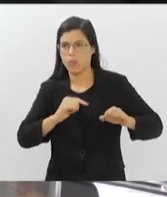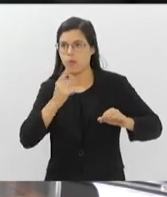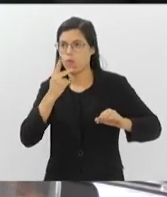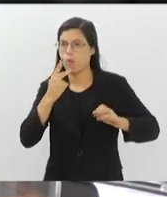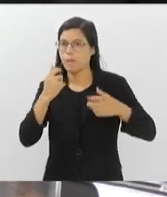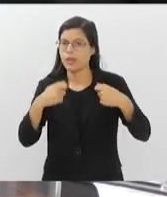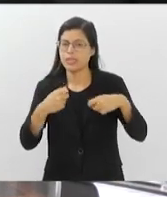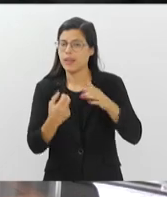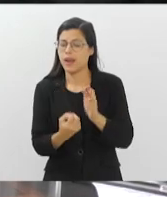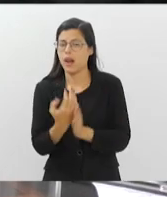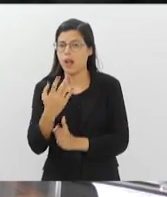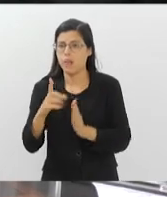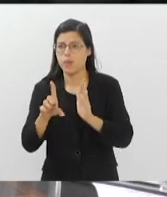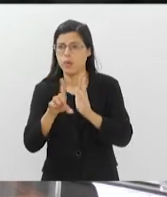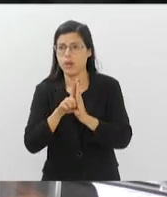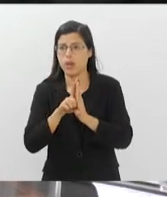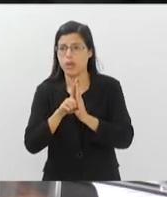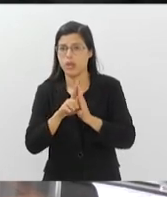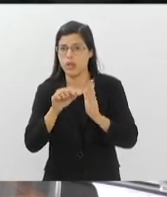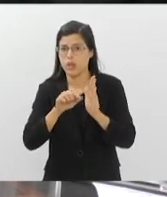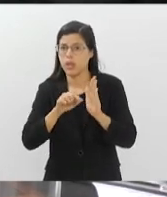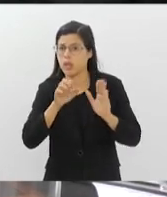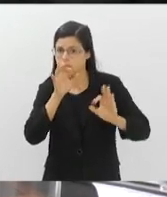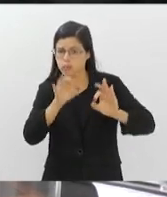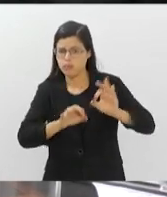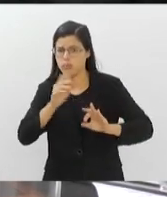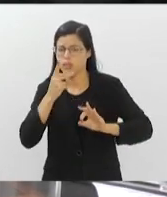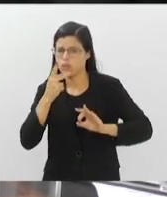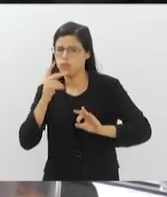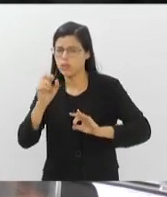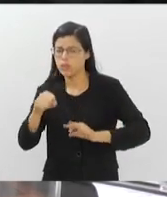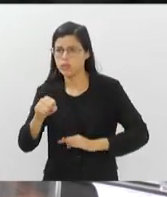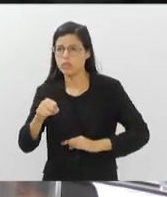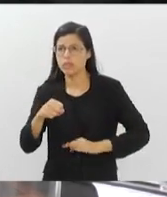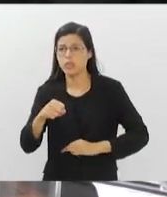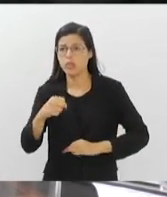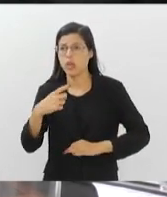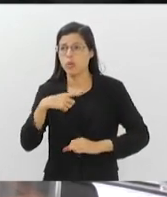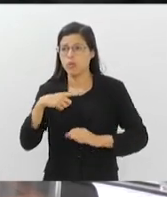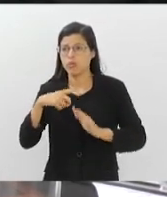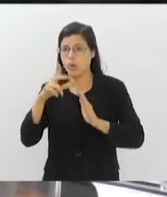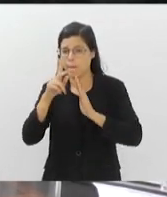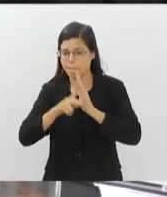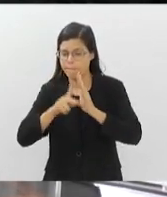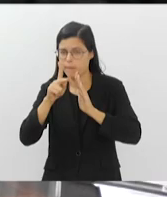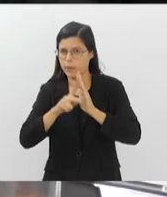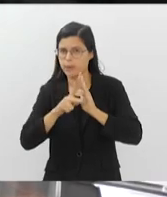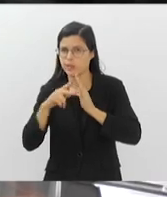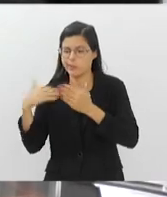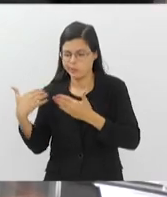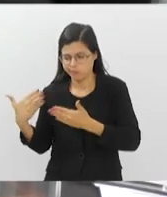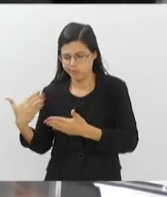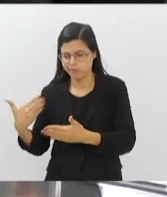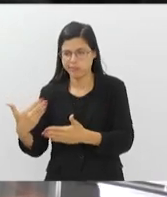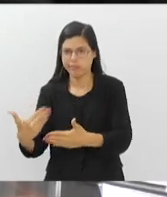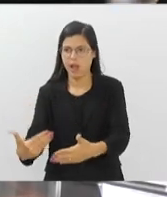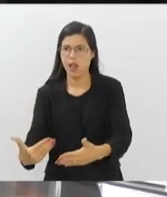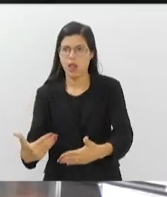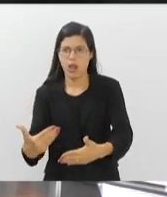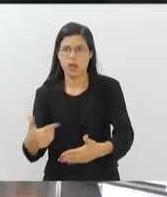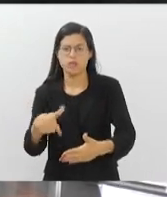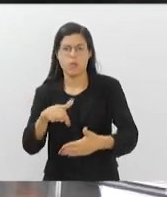por lei. E a justiça disse que sim, e ficou sem coisa. Eu tinha um projeto andando, negociei com o